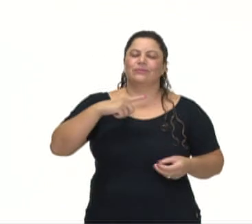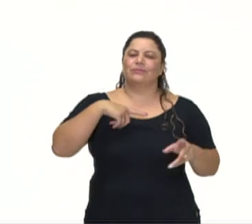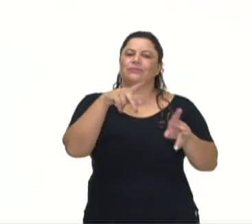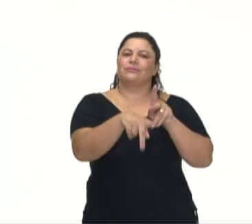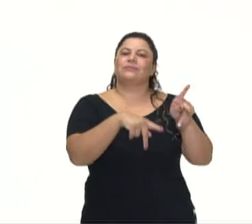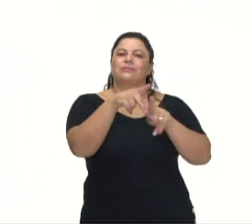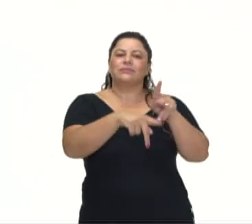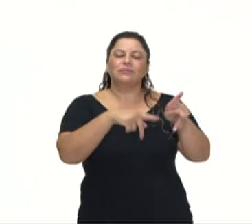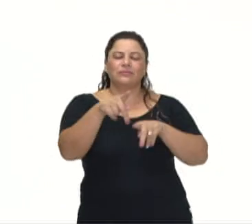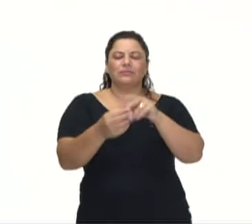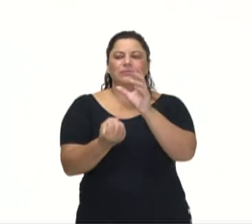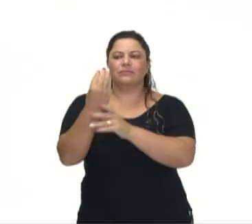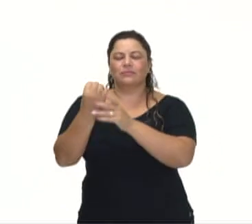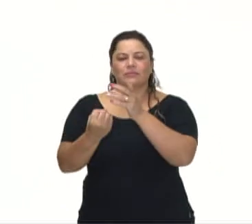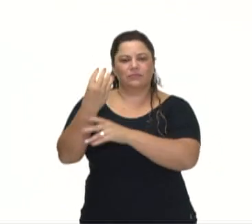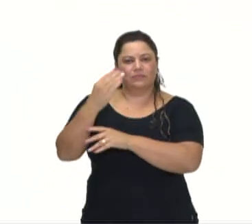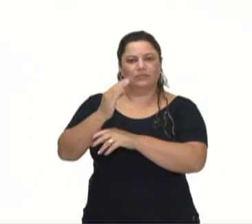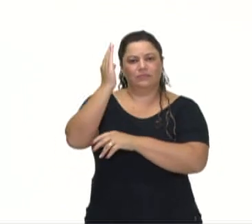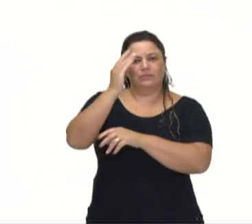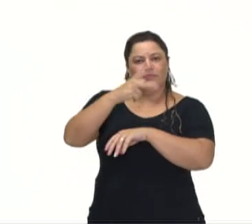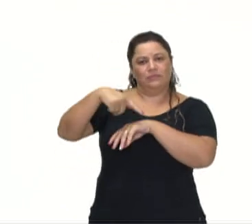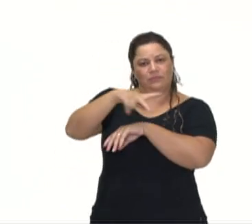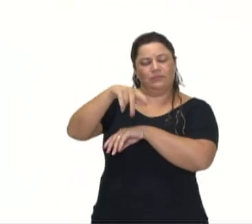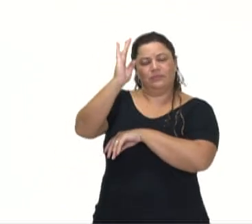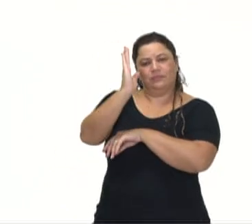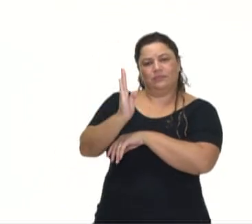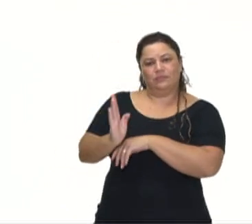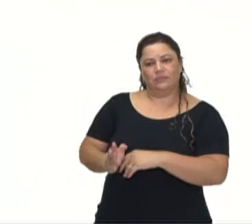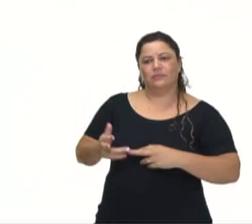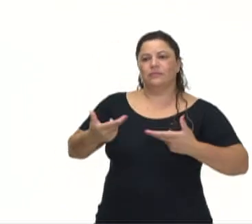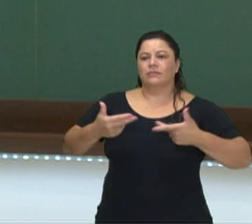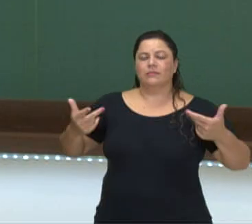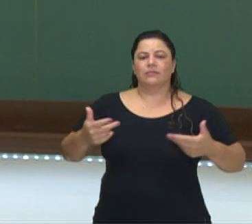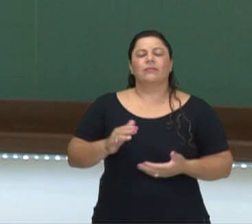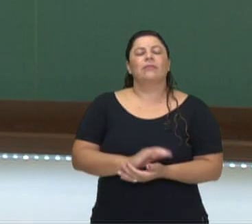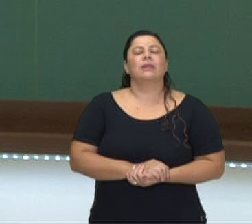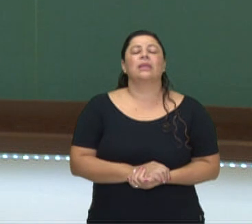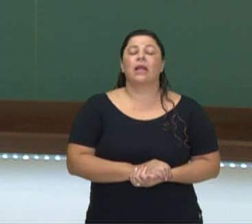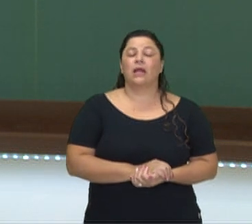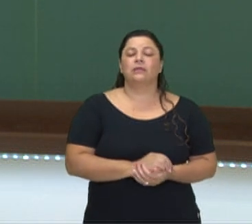povos que forma a população brasileira é denominada do quê?